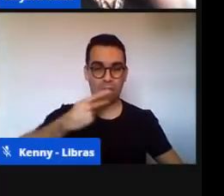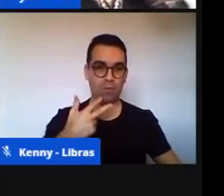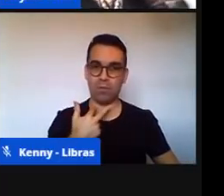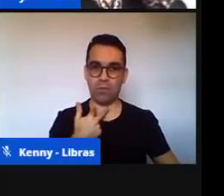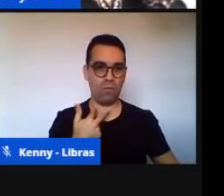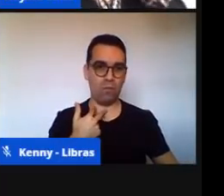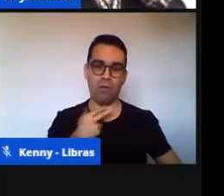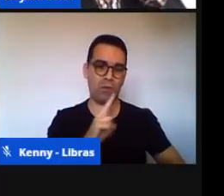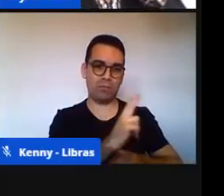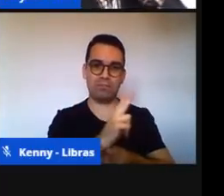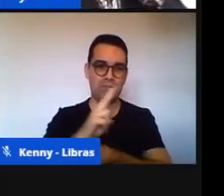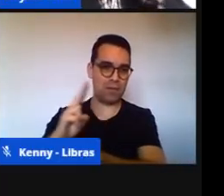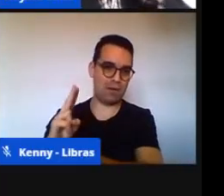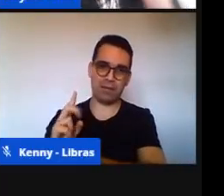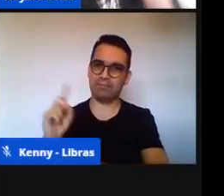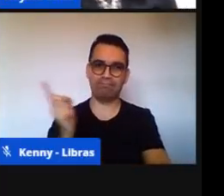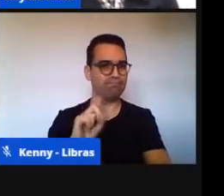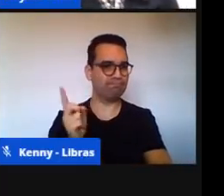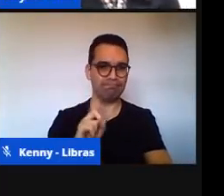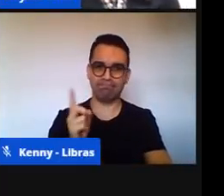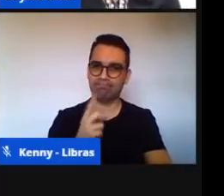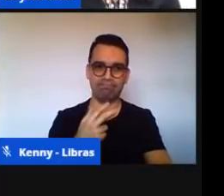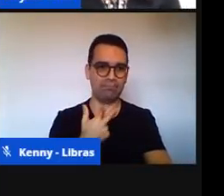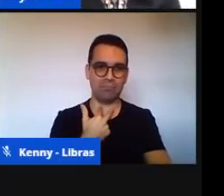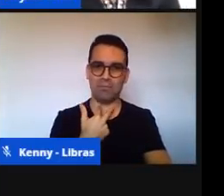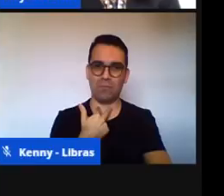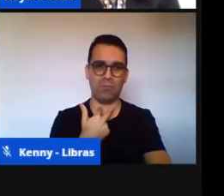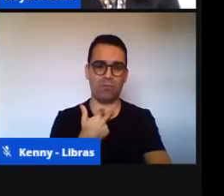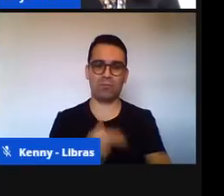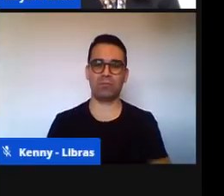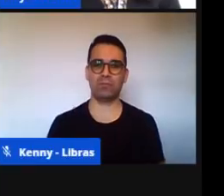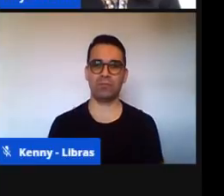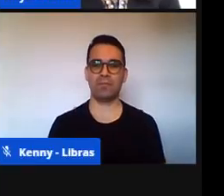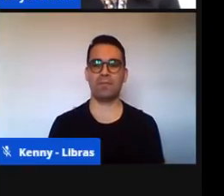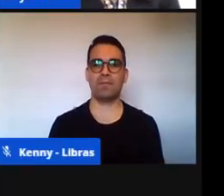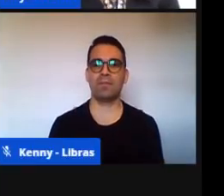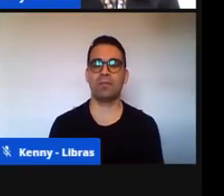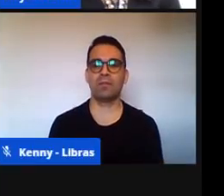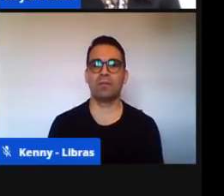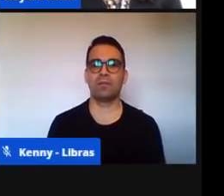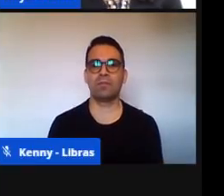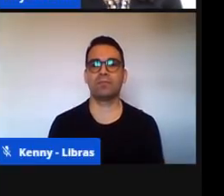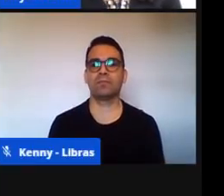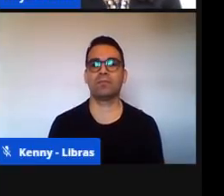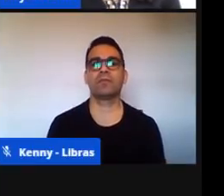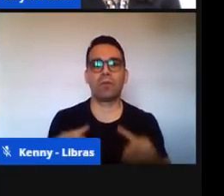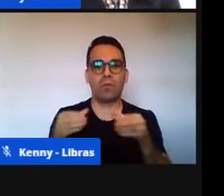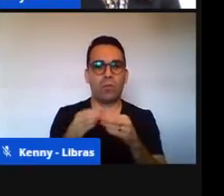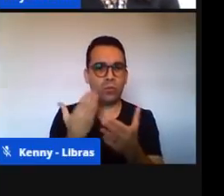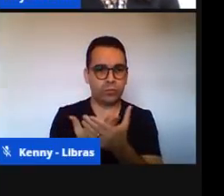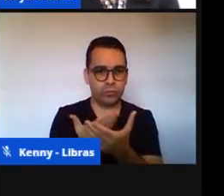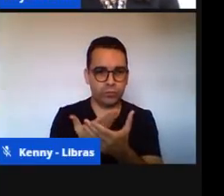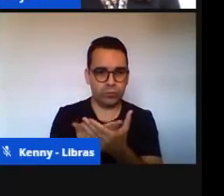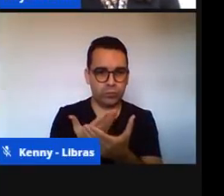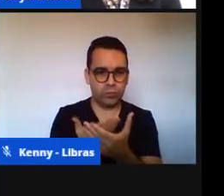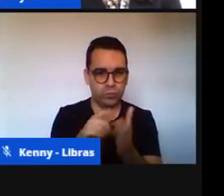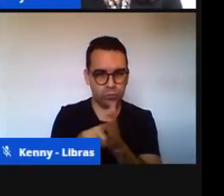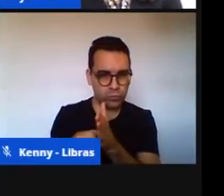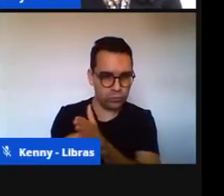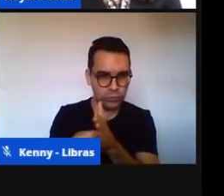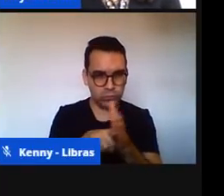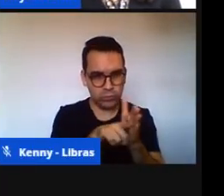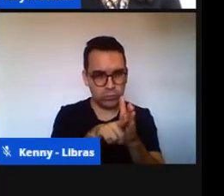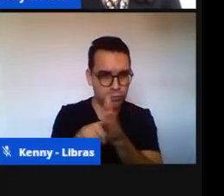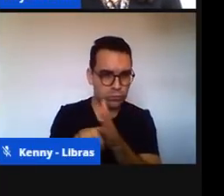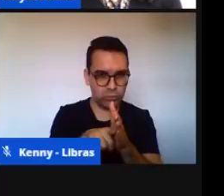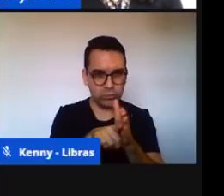nesse momento. Não existem estudos ou evidências que falem da transmissão de Covid-19